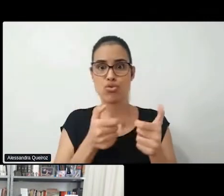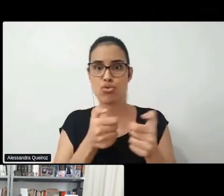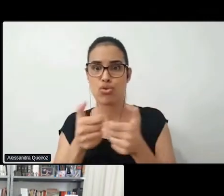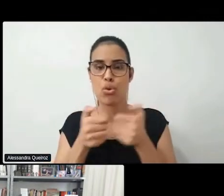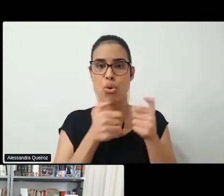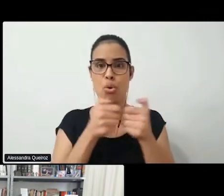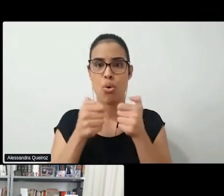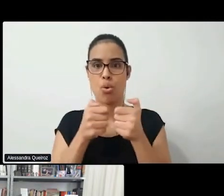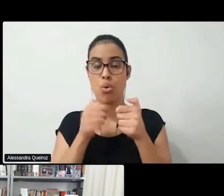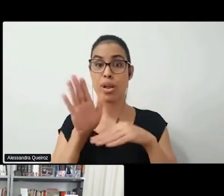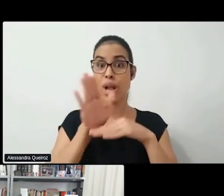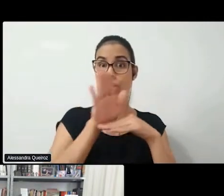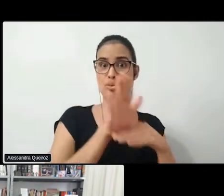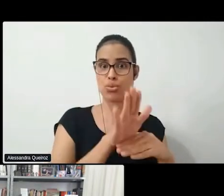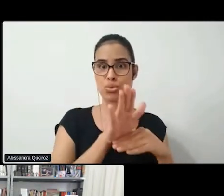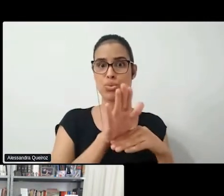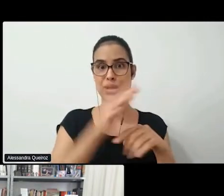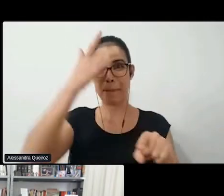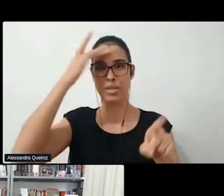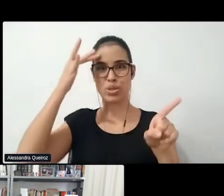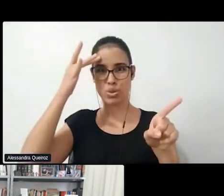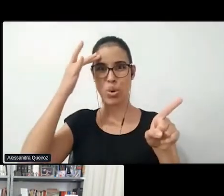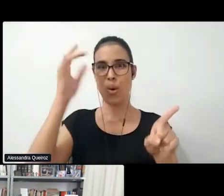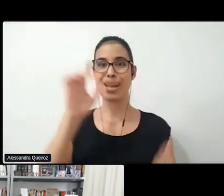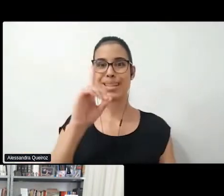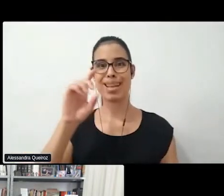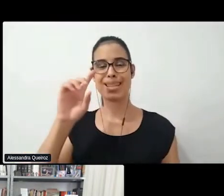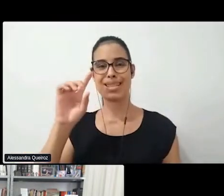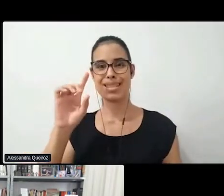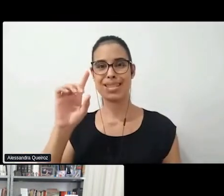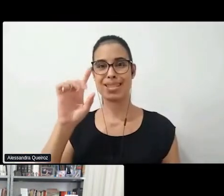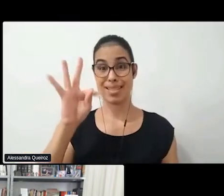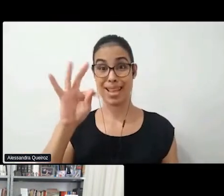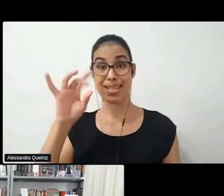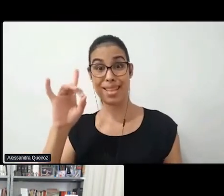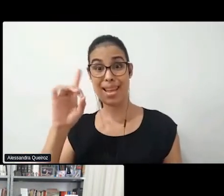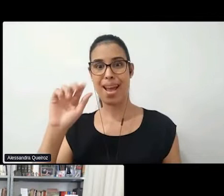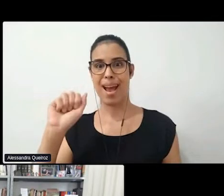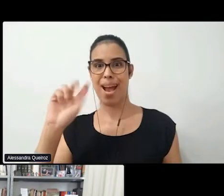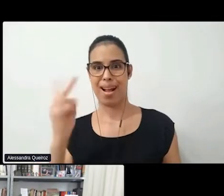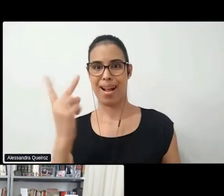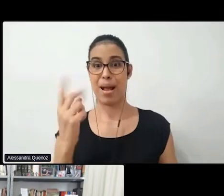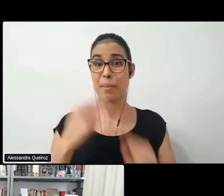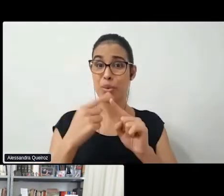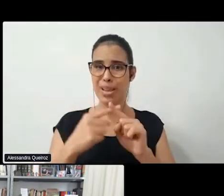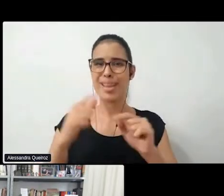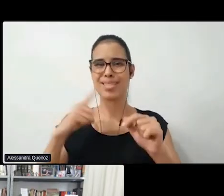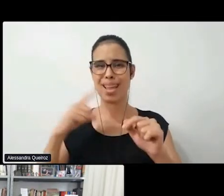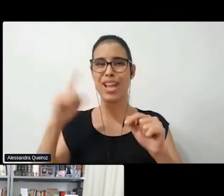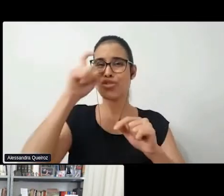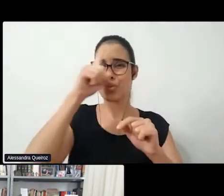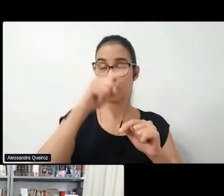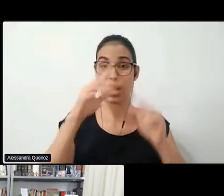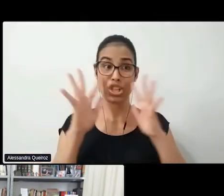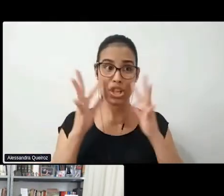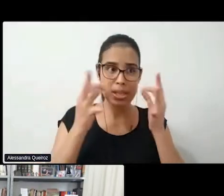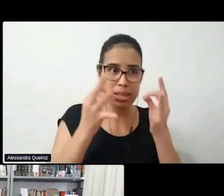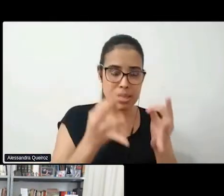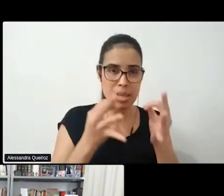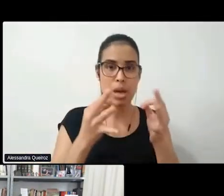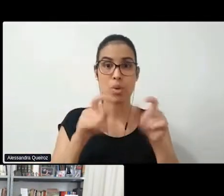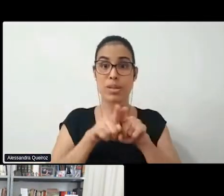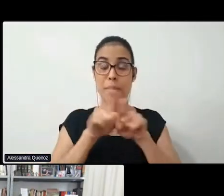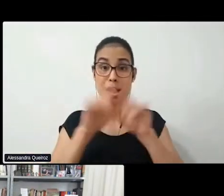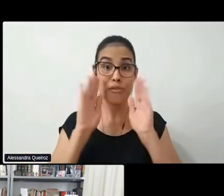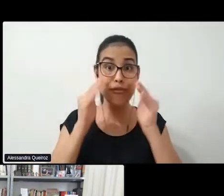características, aspectos que pessoas com TDAH têm dificuldade, que é a memória, a atenção e o foco. Tive essa inspiração após